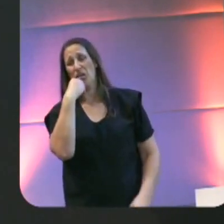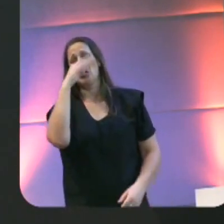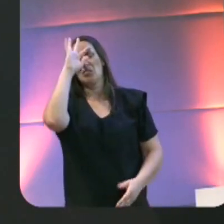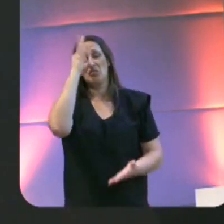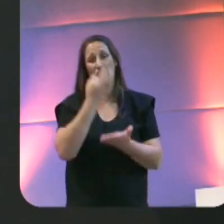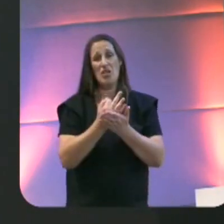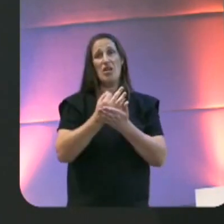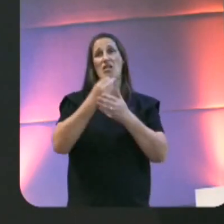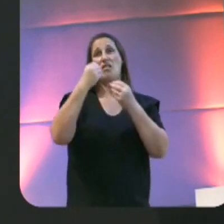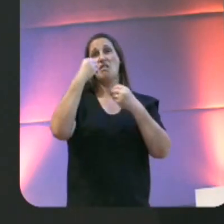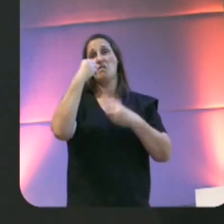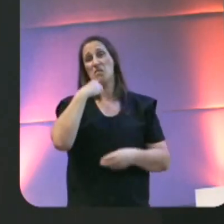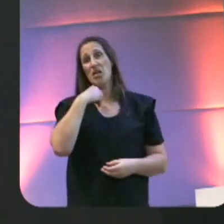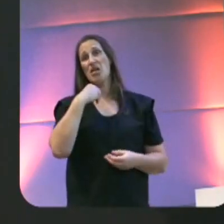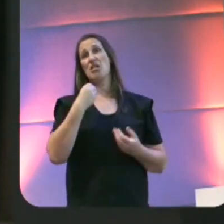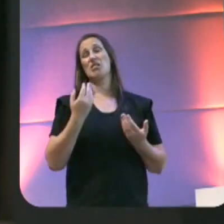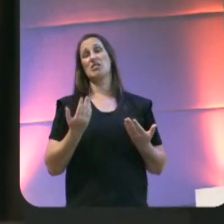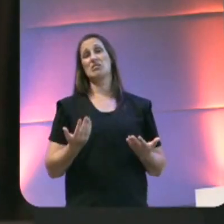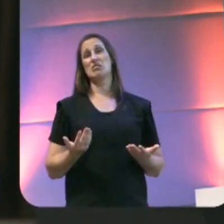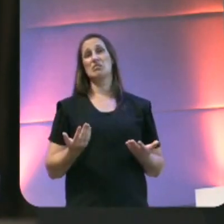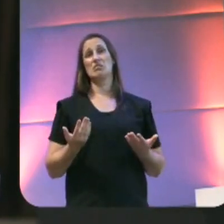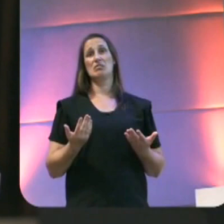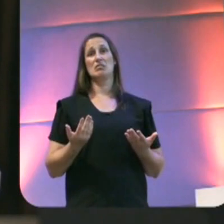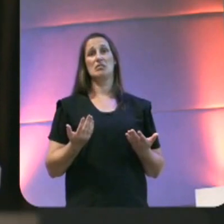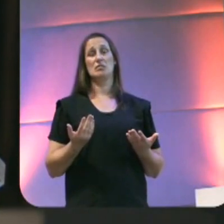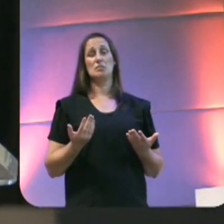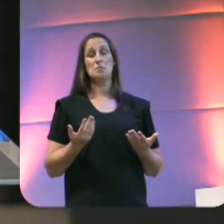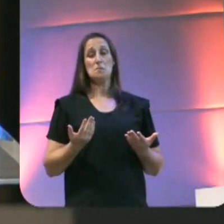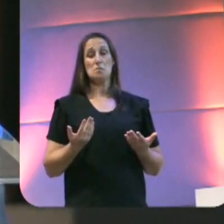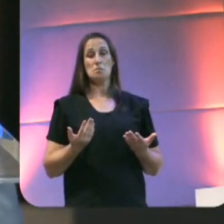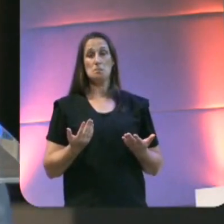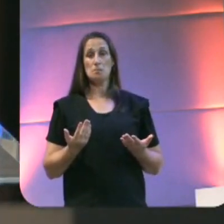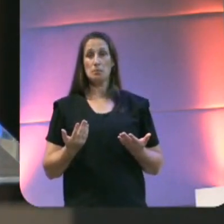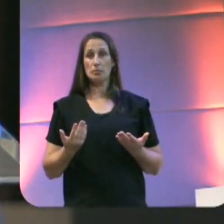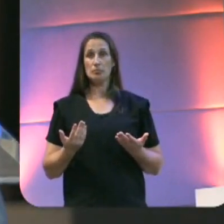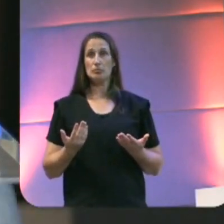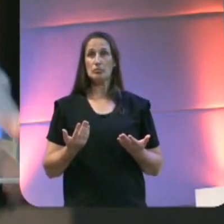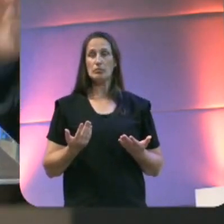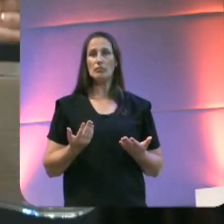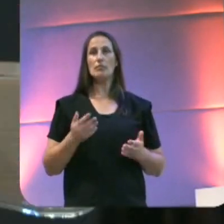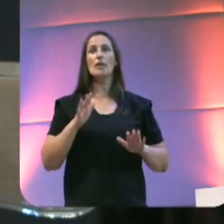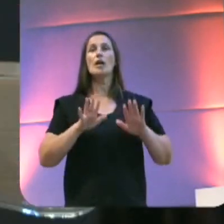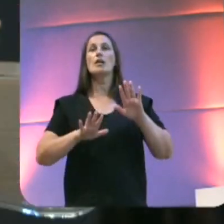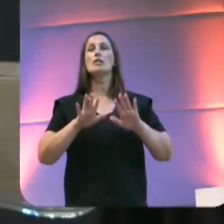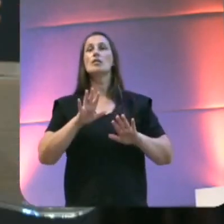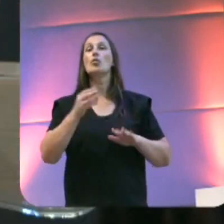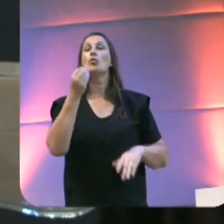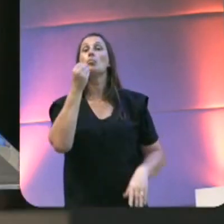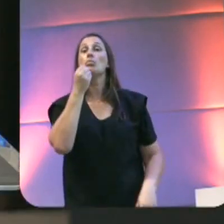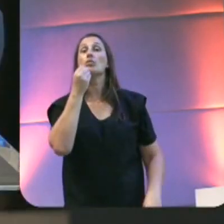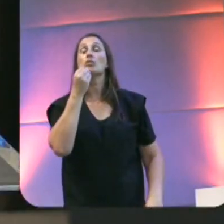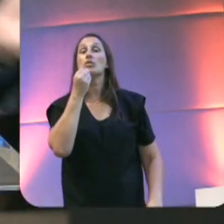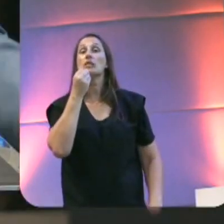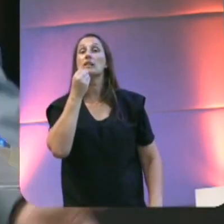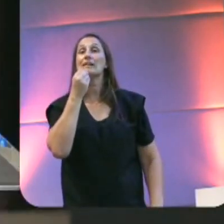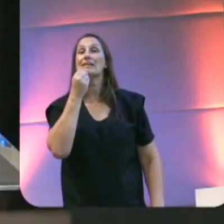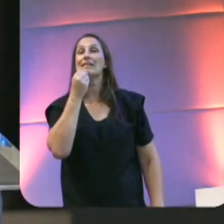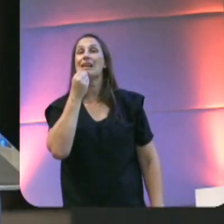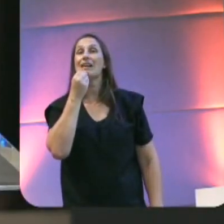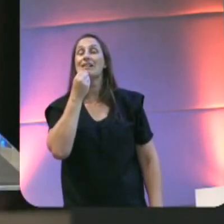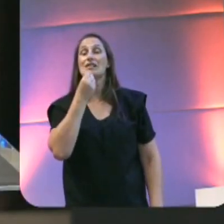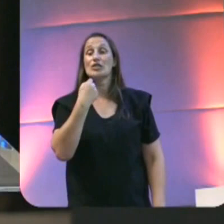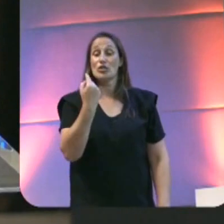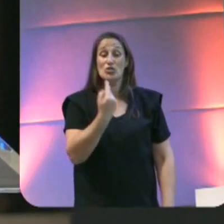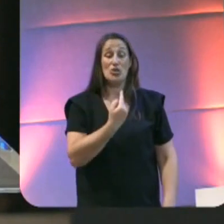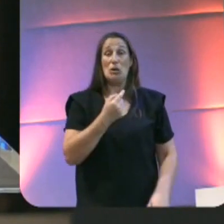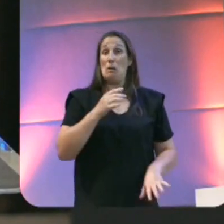seja diante de um enfrentamento inesperado, ou quem sabe de uma oportunidade de ser luz para a qual a gente não está